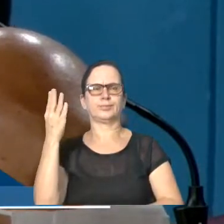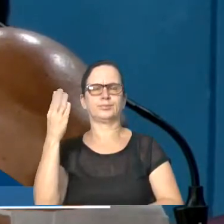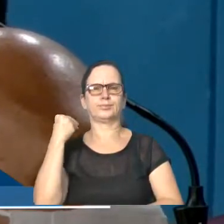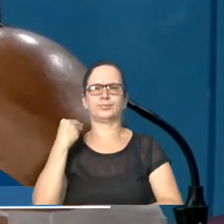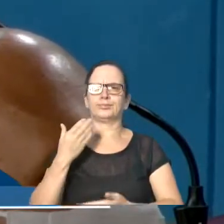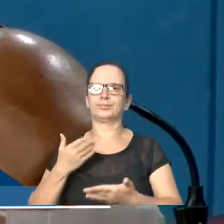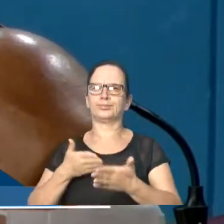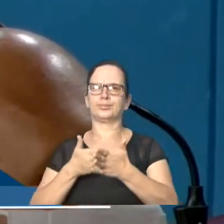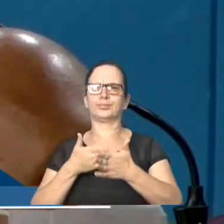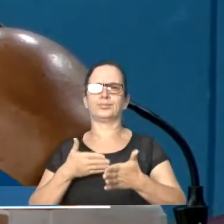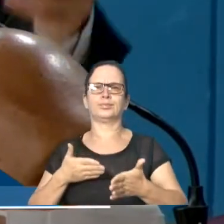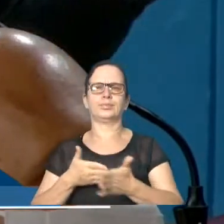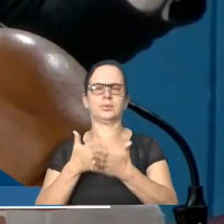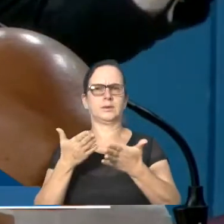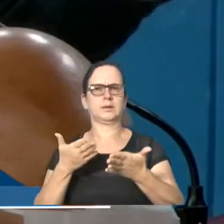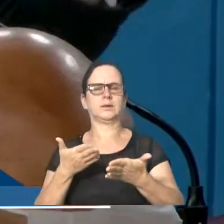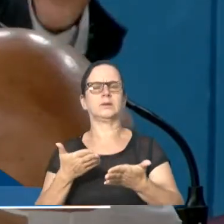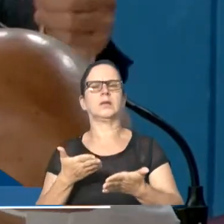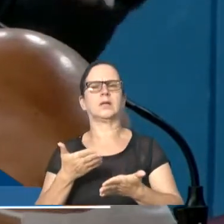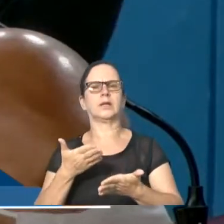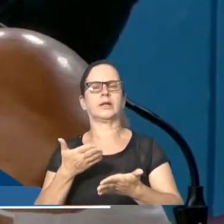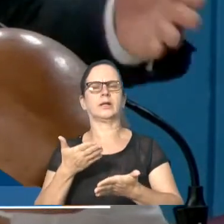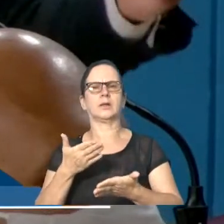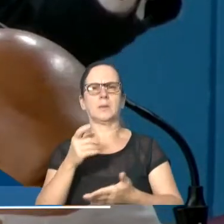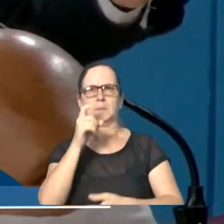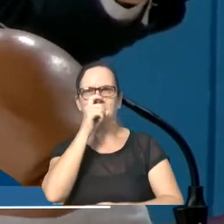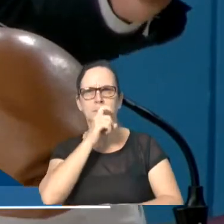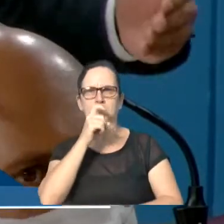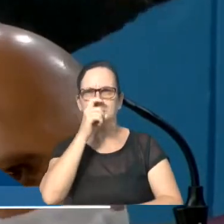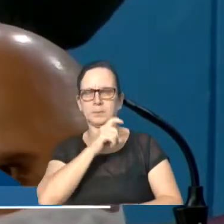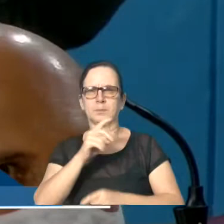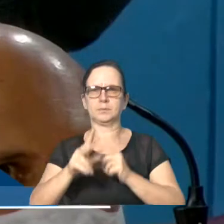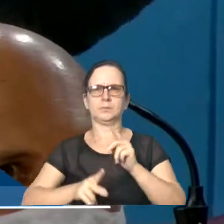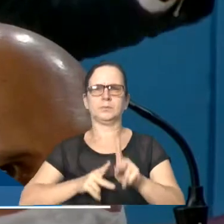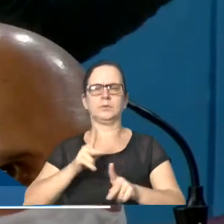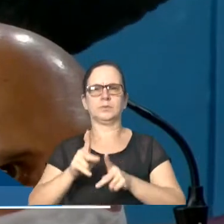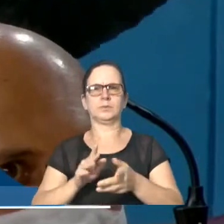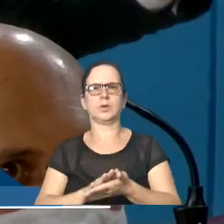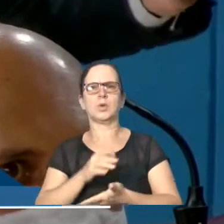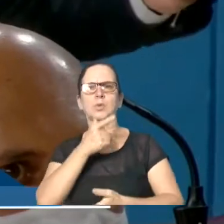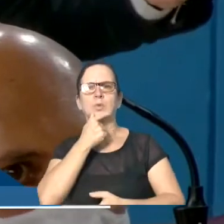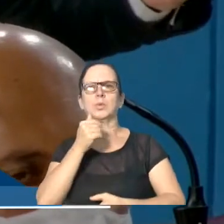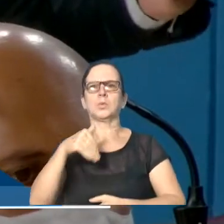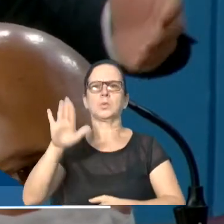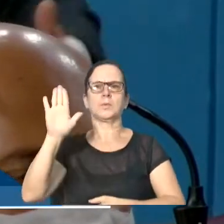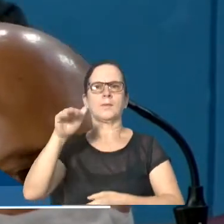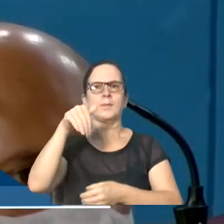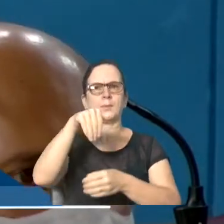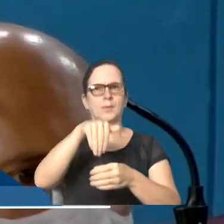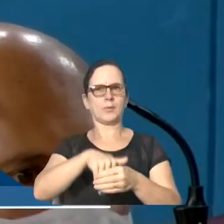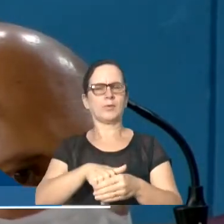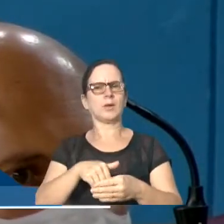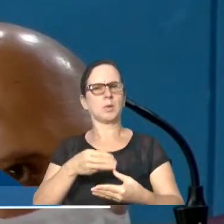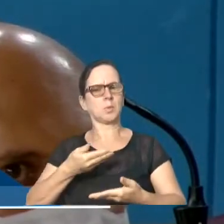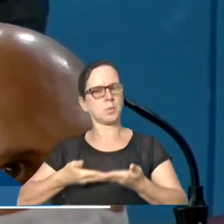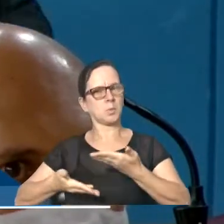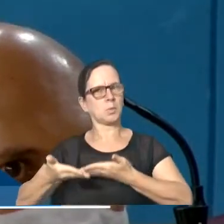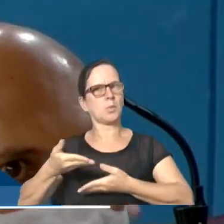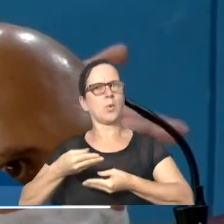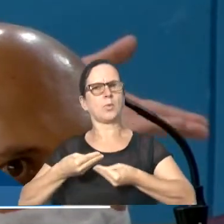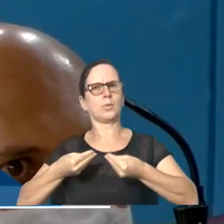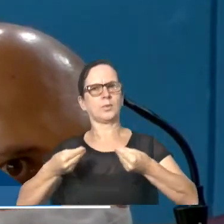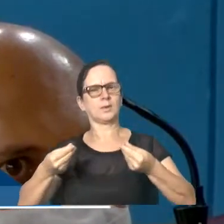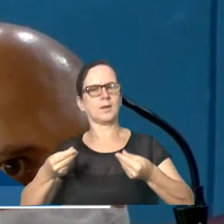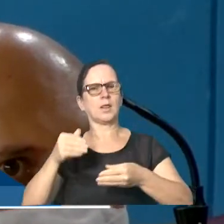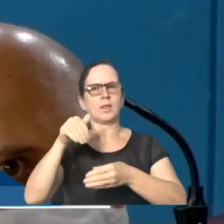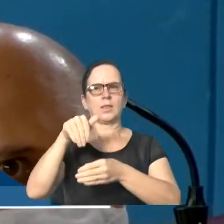empurrar a população com a barriga. Como eu sempre falo, Alessandro, fica claro isso. O eleitor, ele é agradável na eleição e